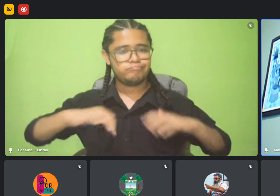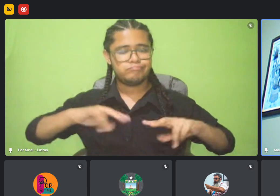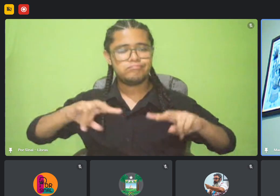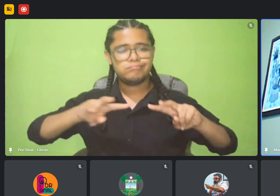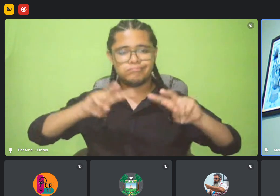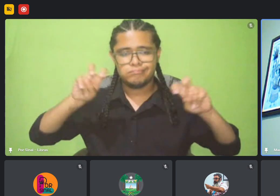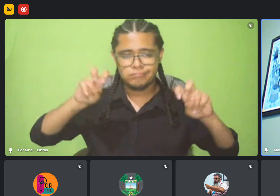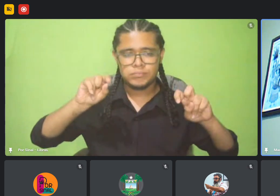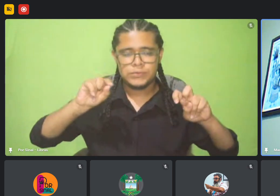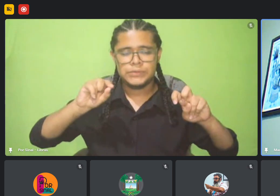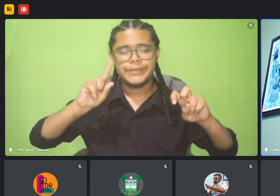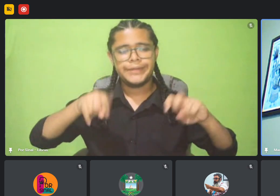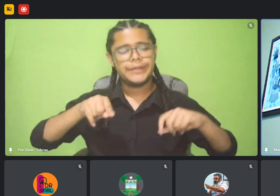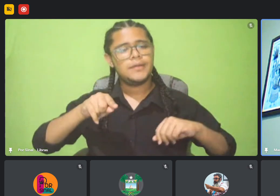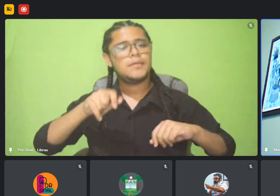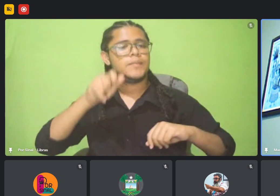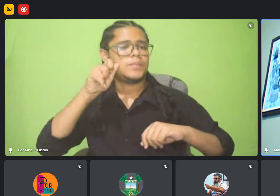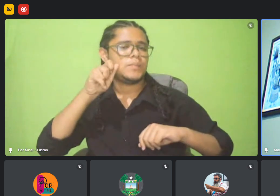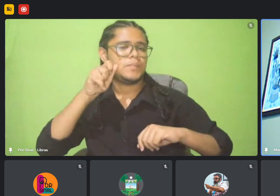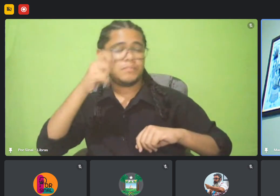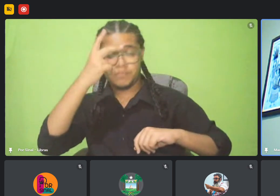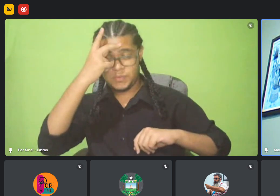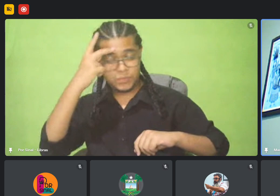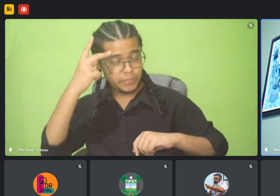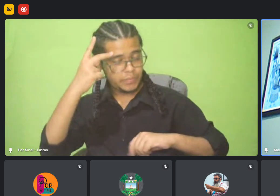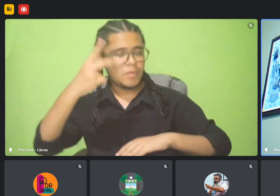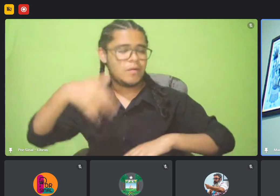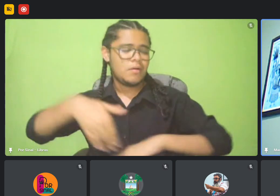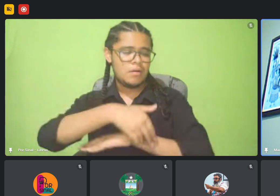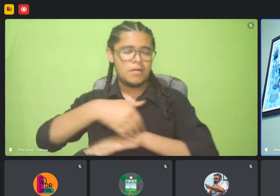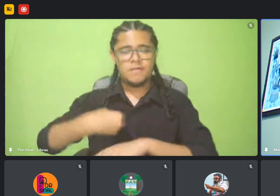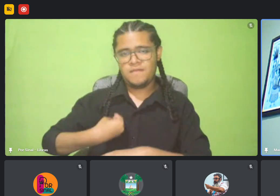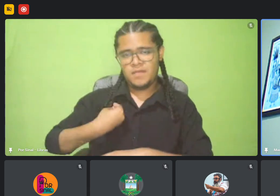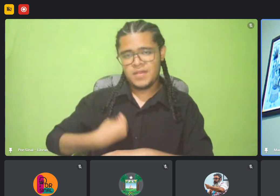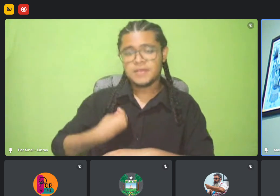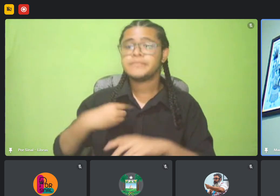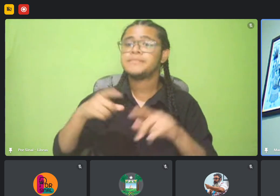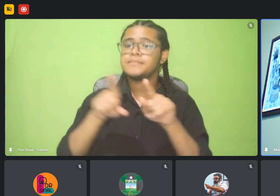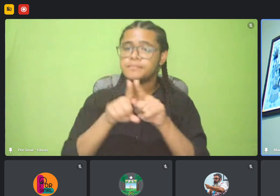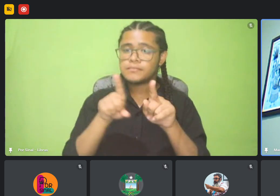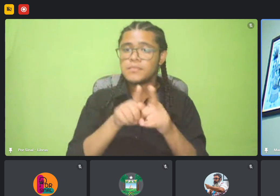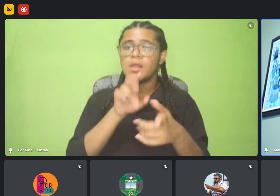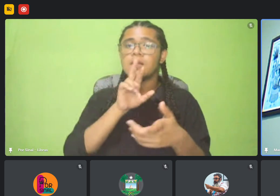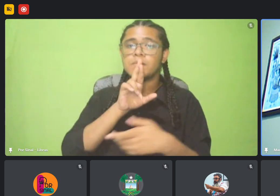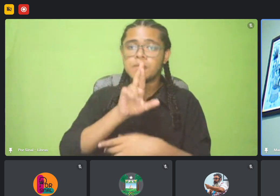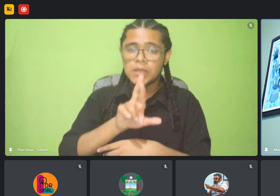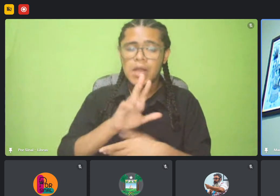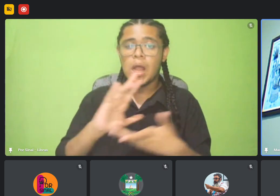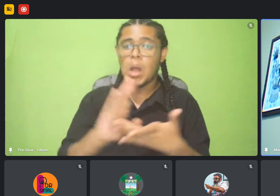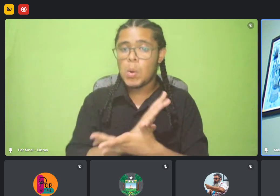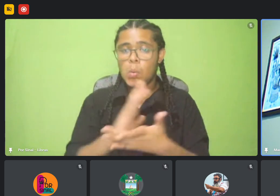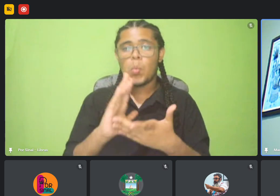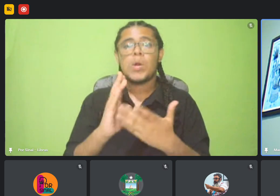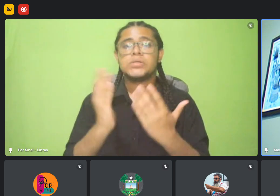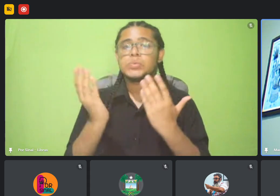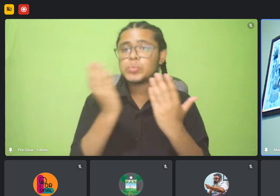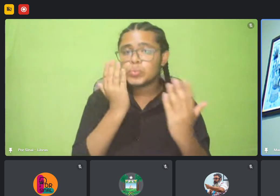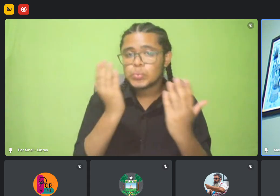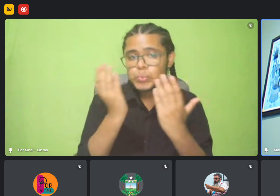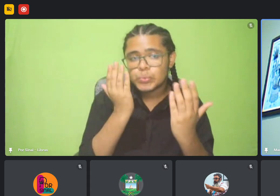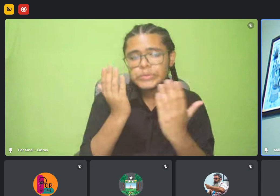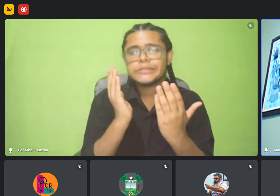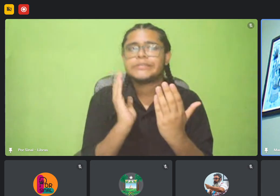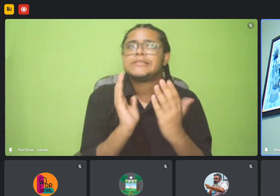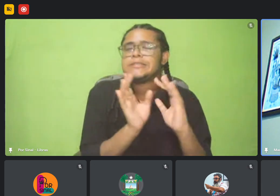eu vou pedir o seguinte, para a gente conseguir até tirar dúvida específica, porque, gente, explicar a Paulo Gustavo do